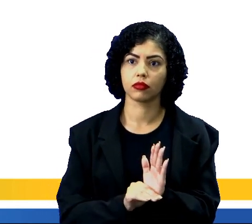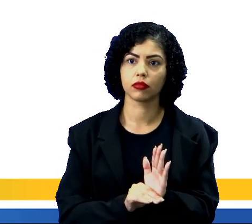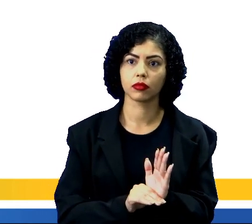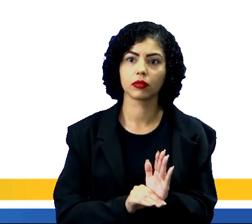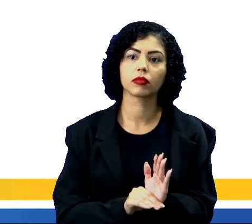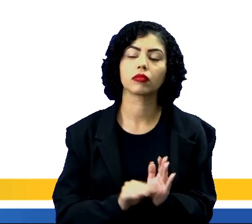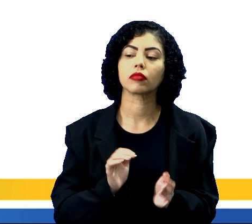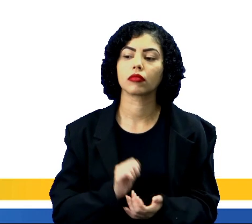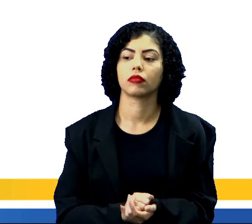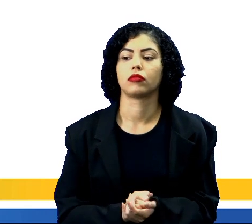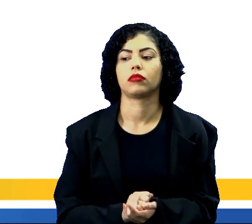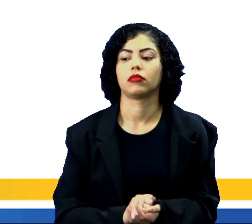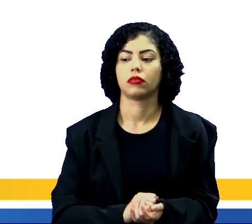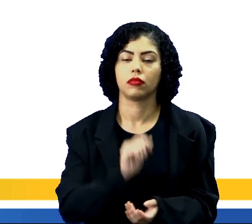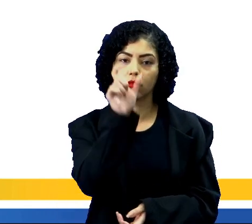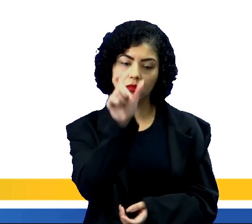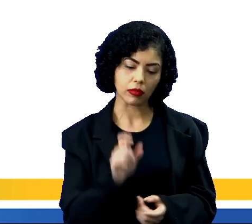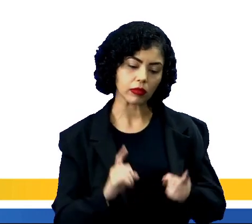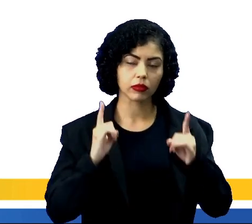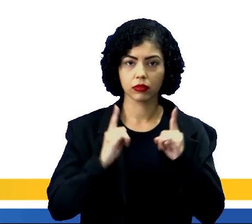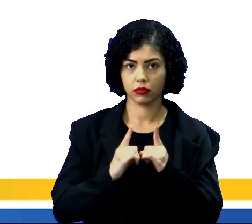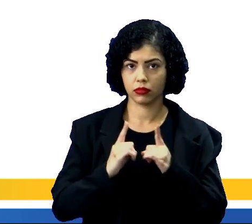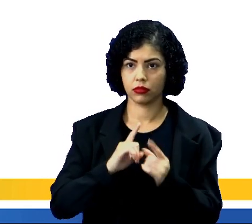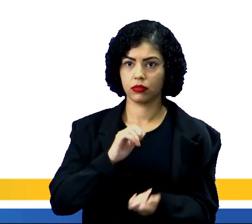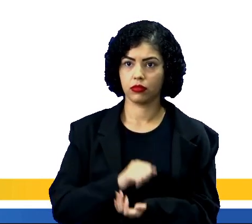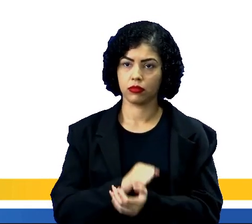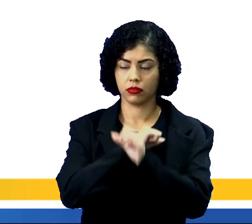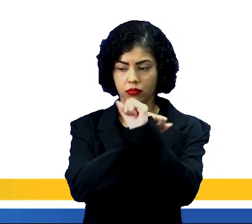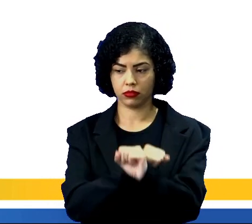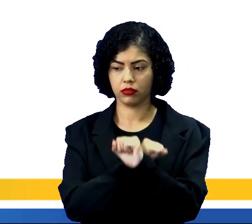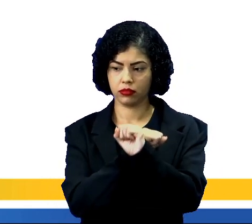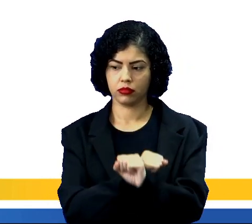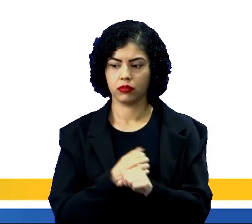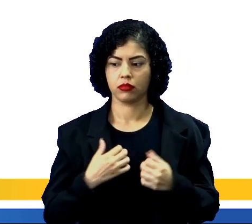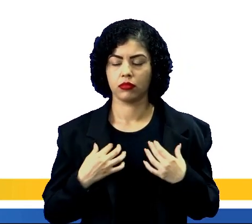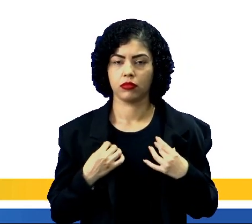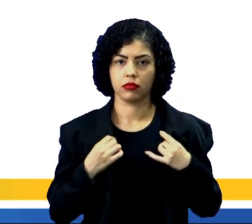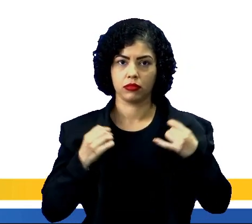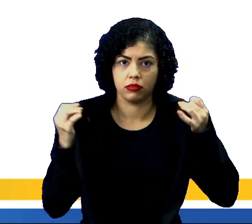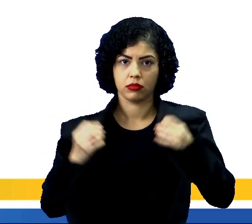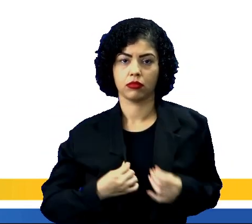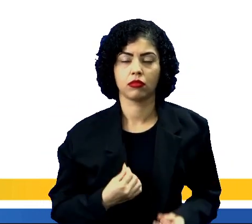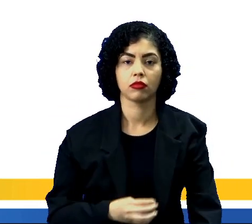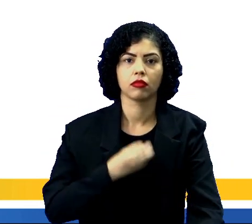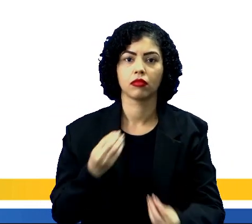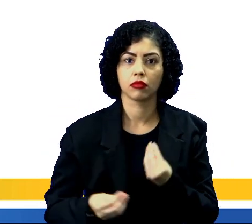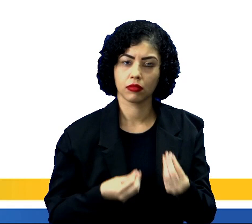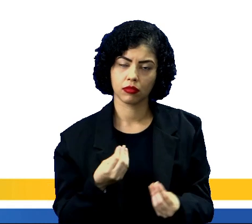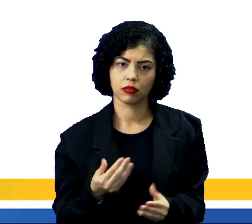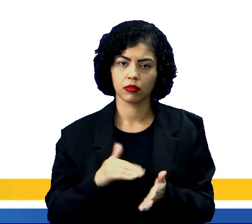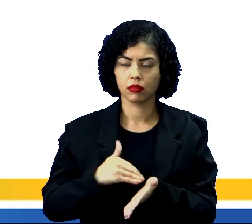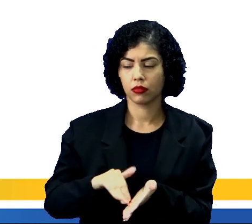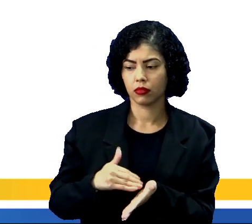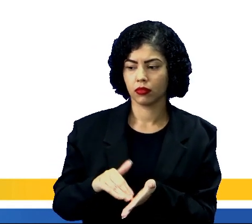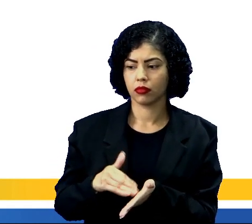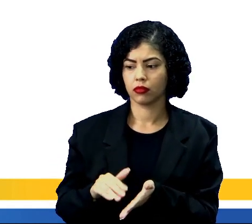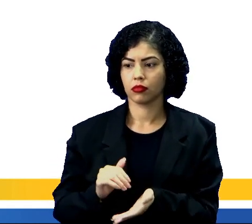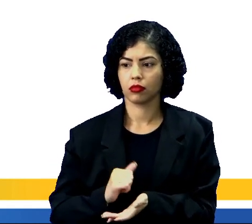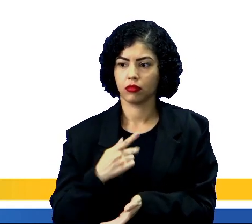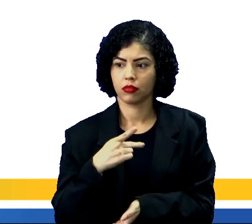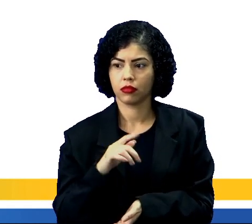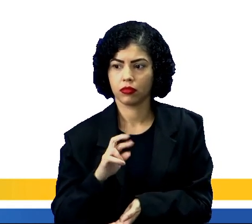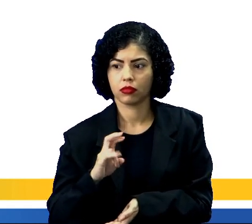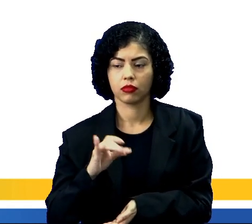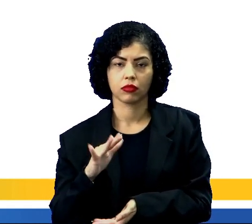pirâmide social, vinham os clientes e os escravos. Os clientes eram como se fossem os funcionários dos patrícios,